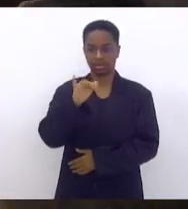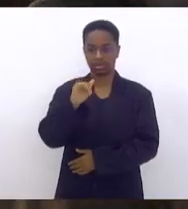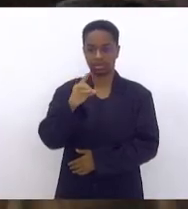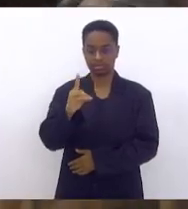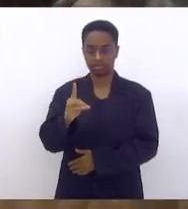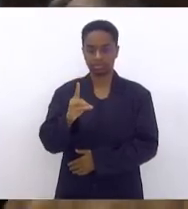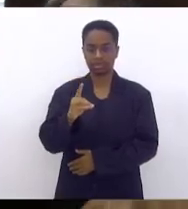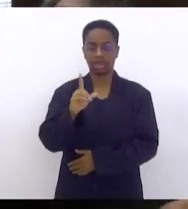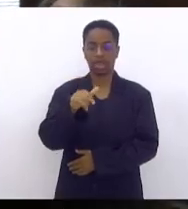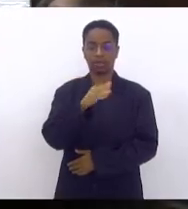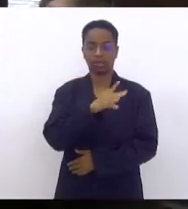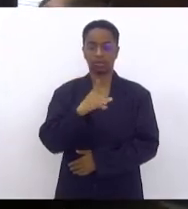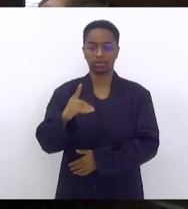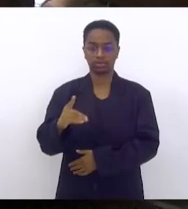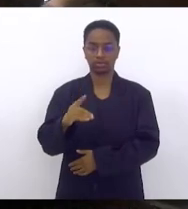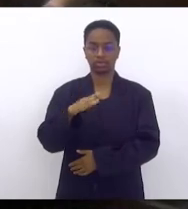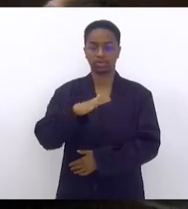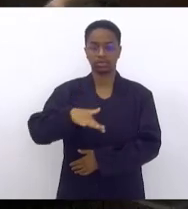município do Rio de Janeiro.